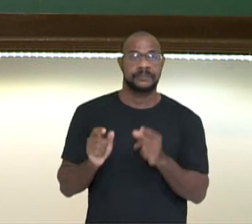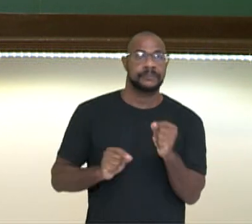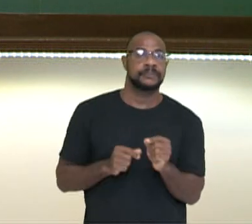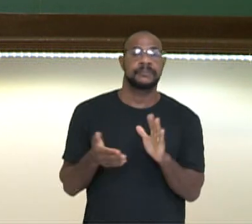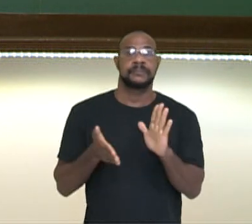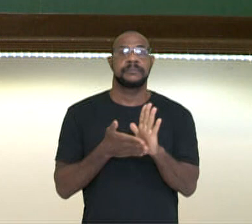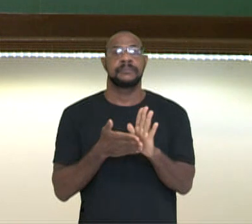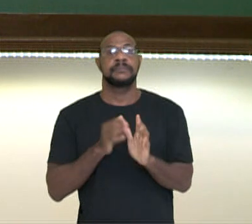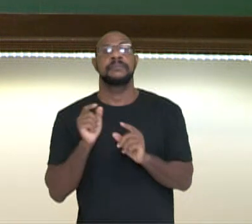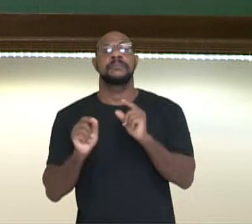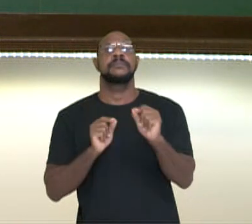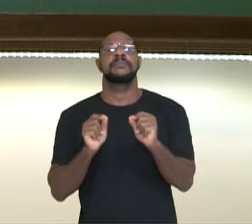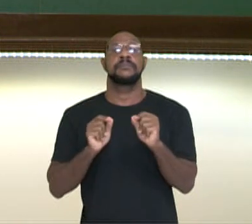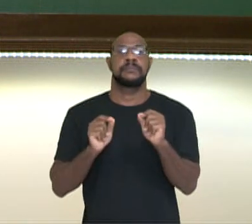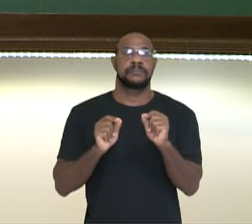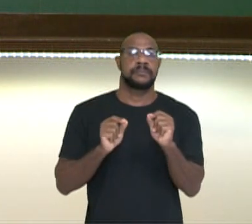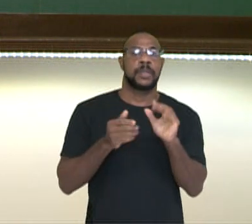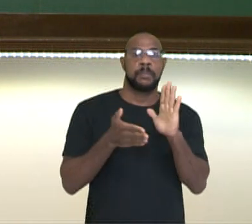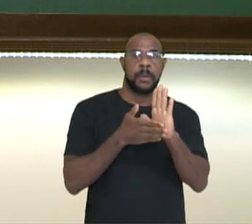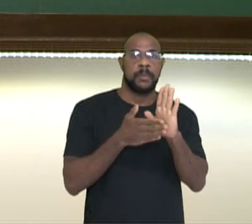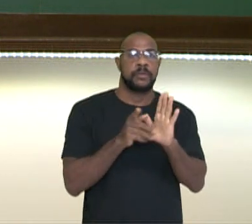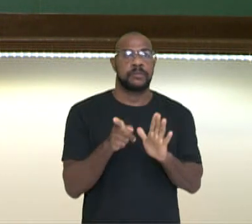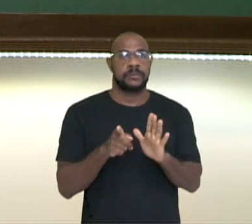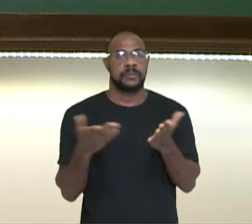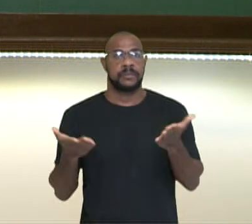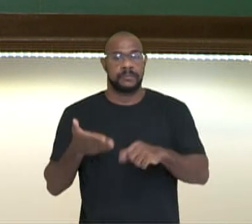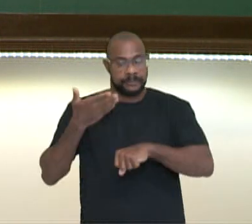vocês um trabalho que é um trabalho mão na